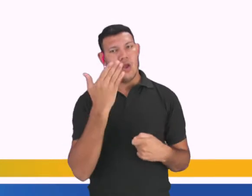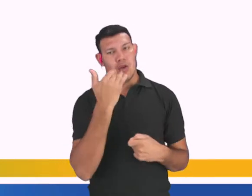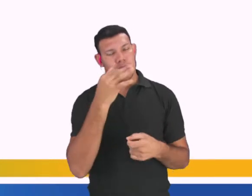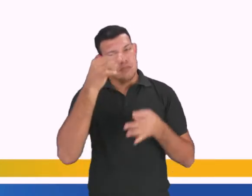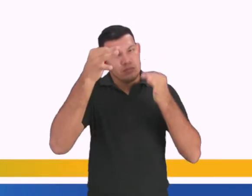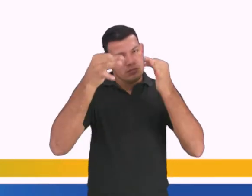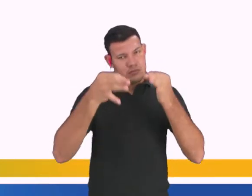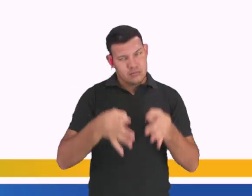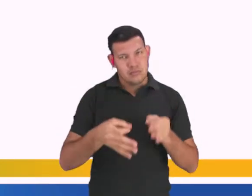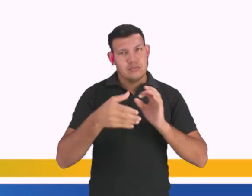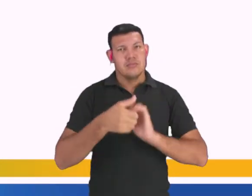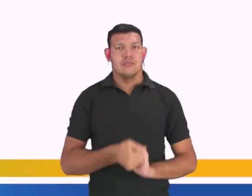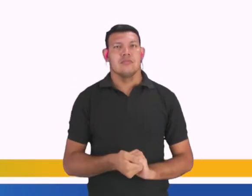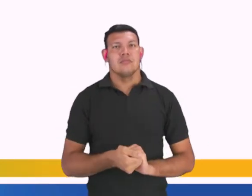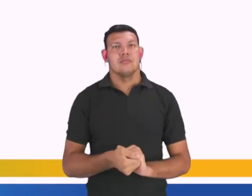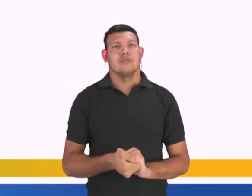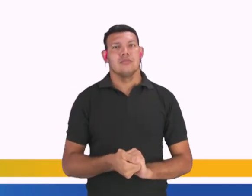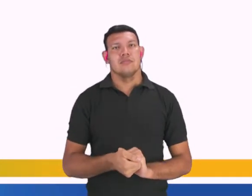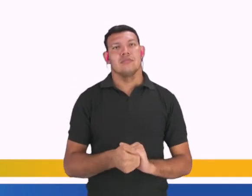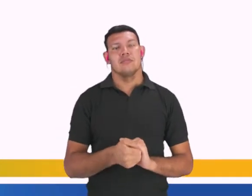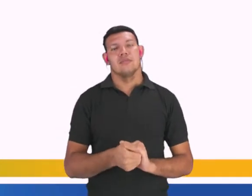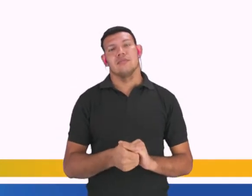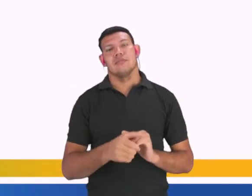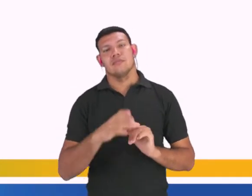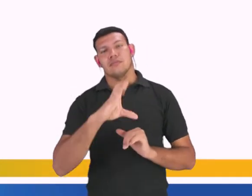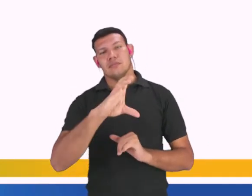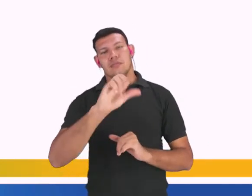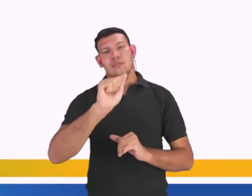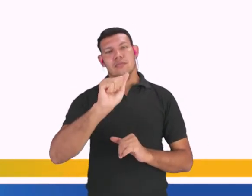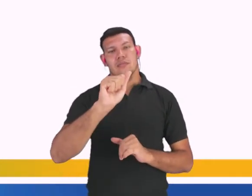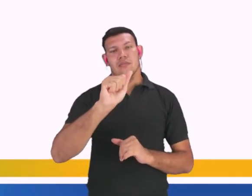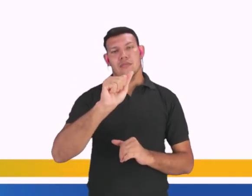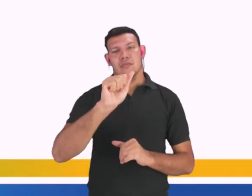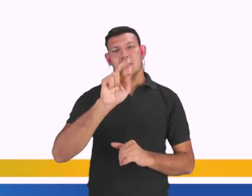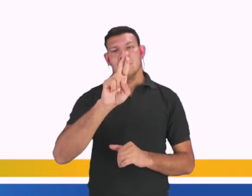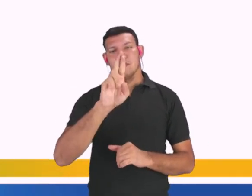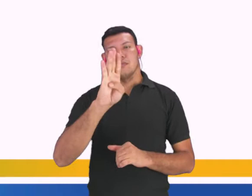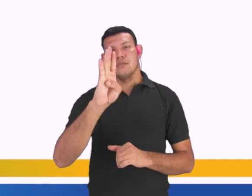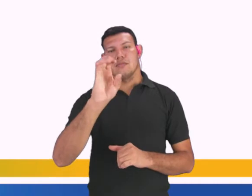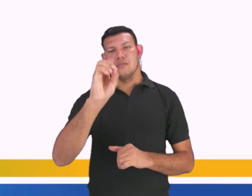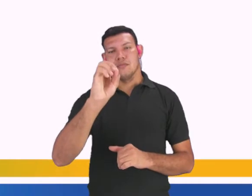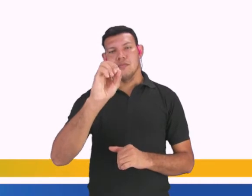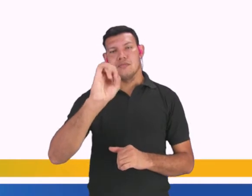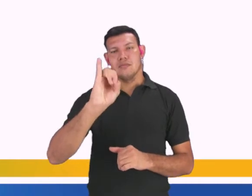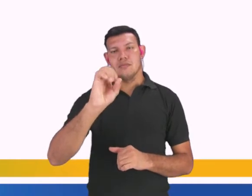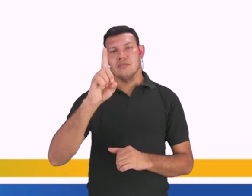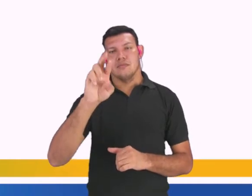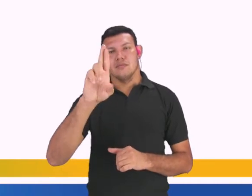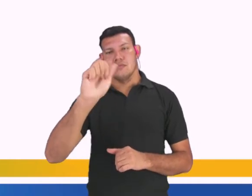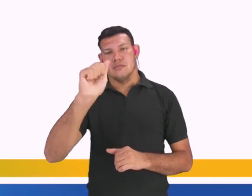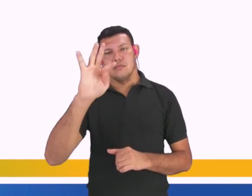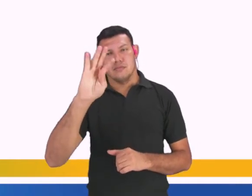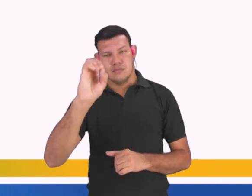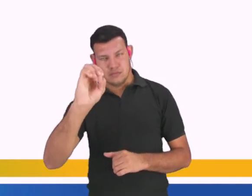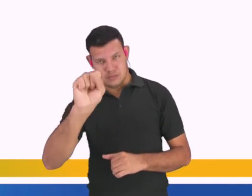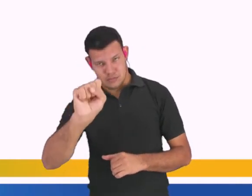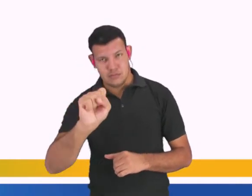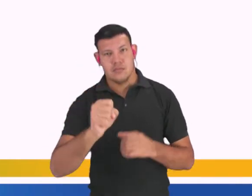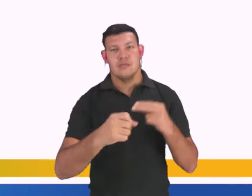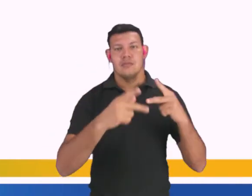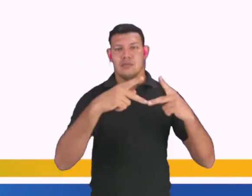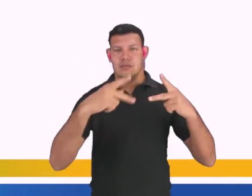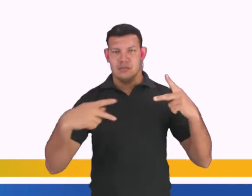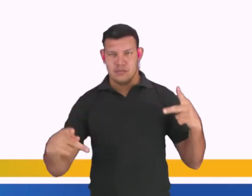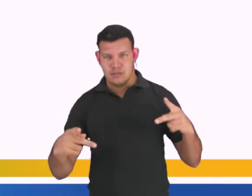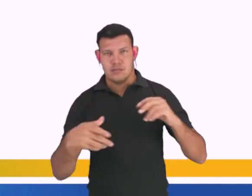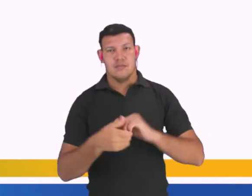de carboidratos, proteínas, vitaminas, gorduras. Então, essa parte dos alimentos, a